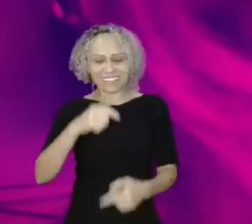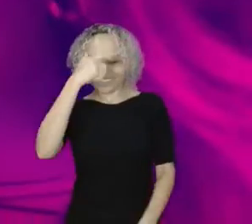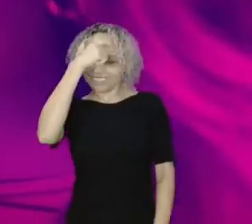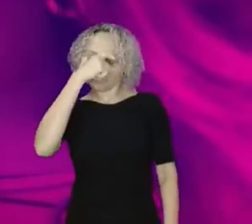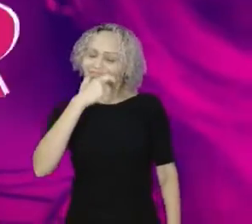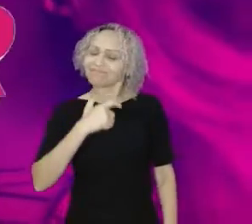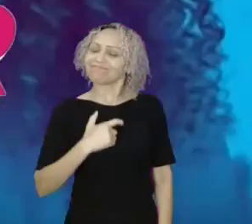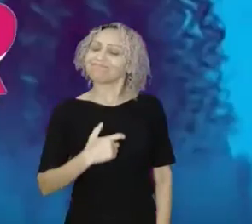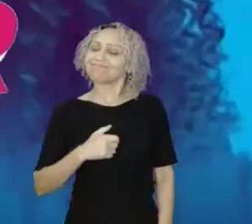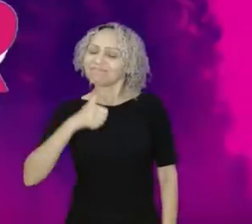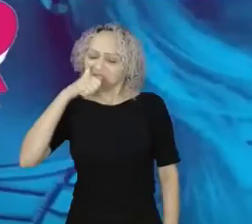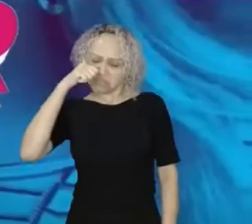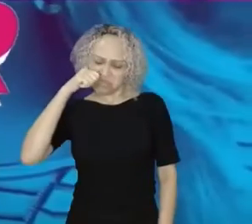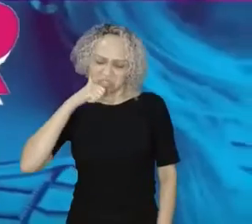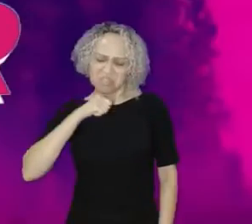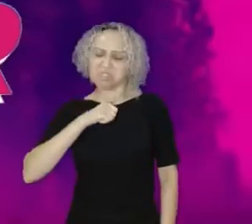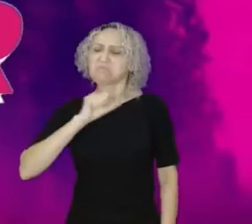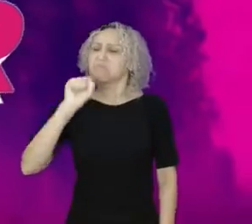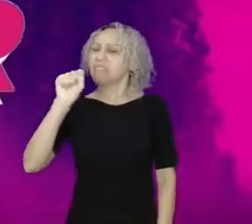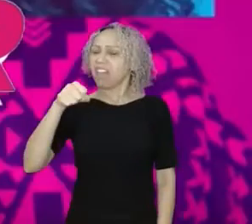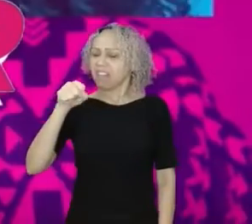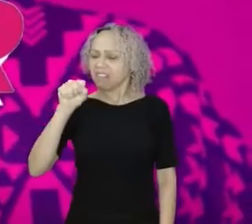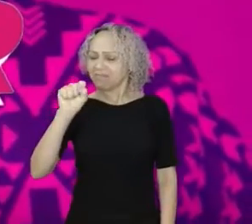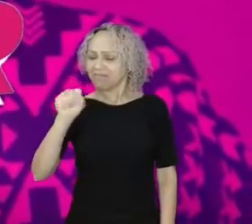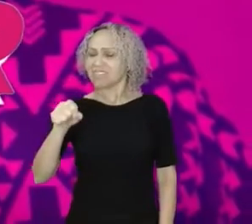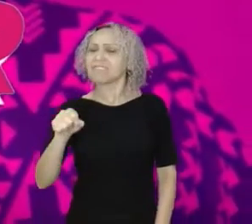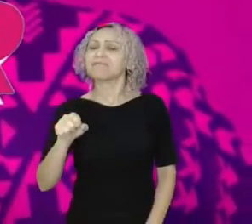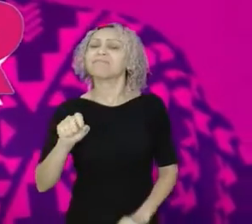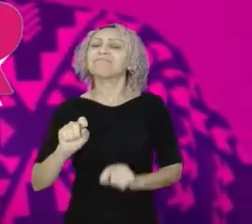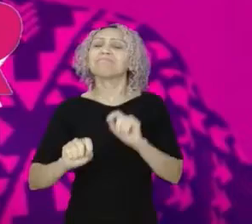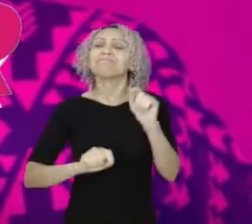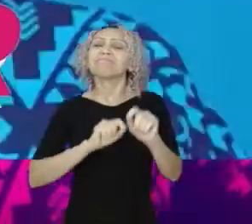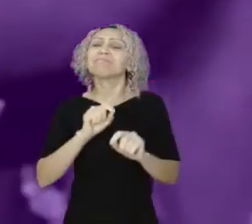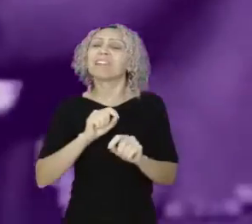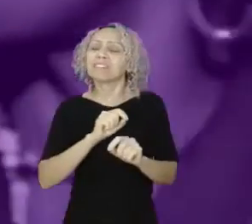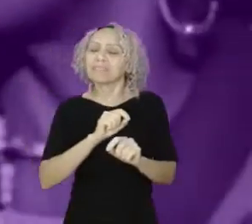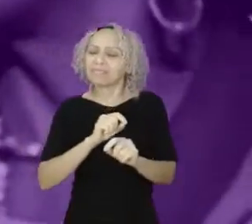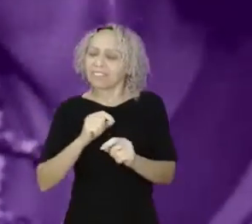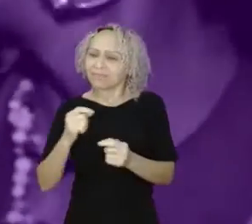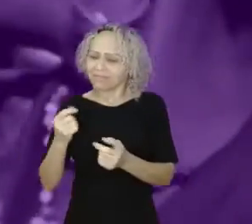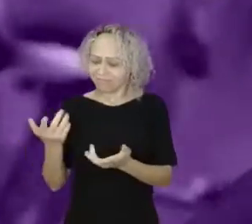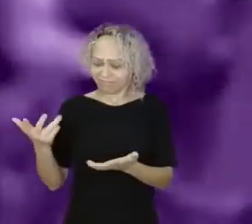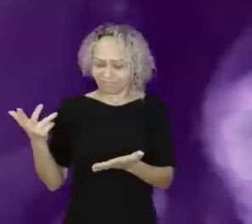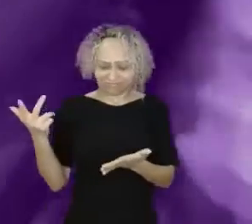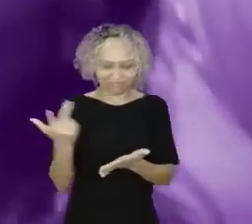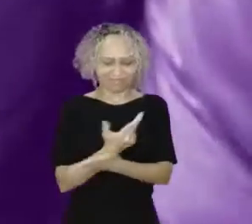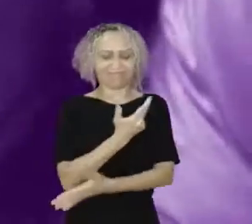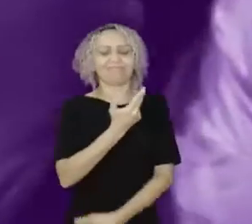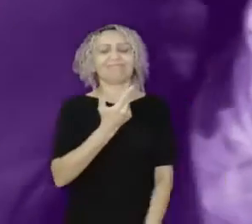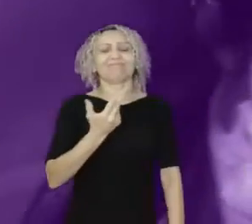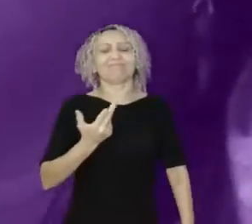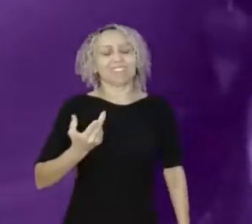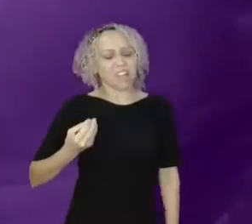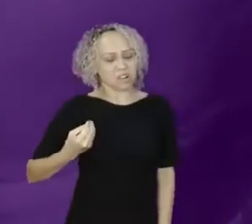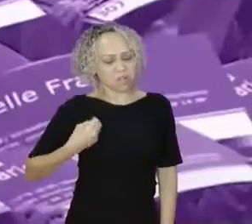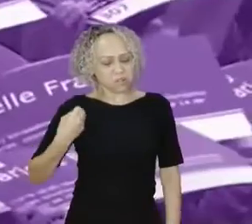Porque eu sou mulher pra fazer